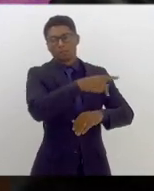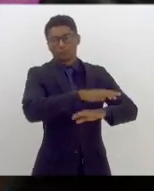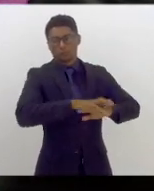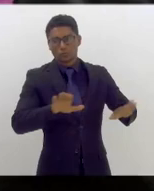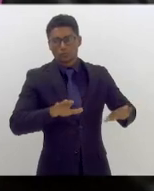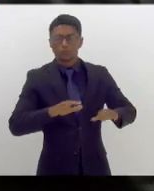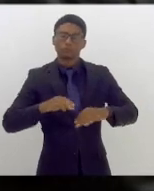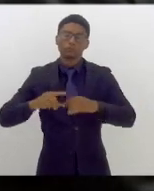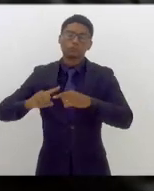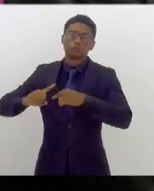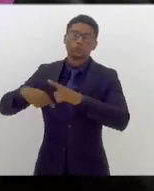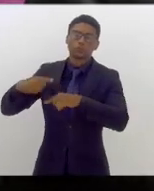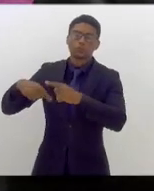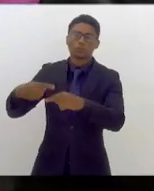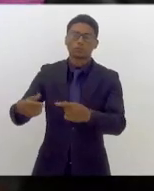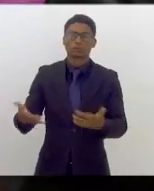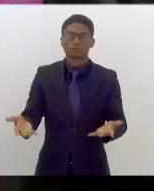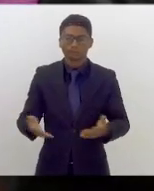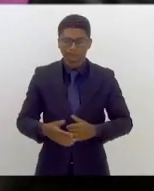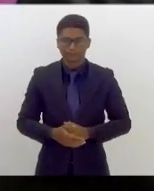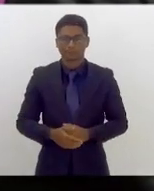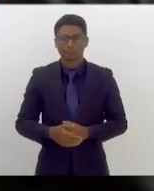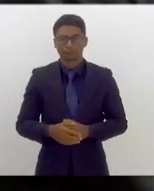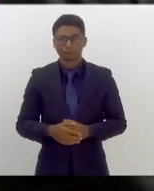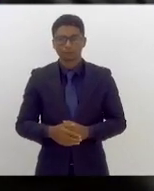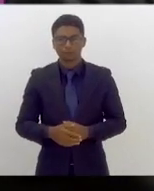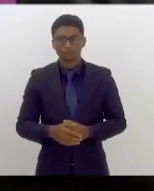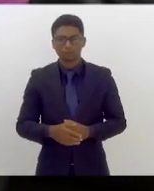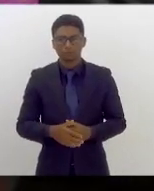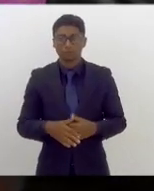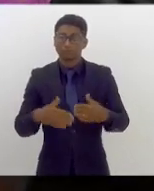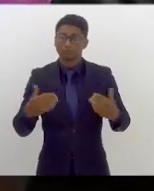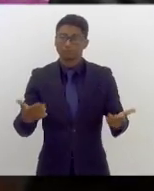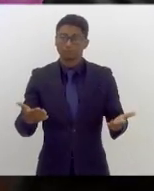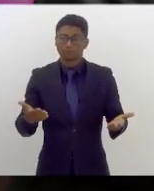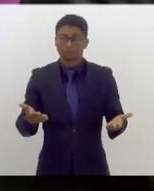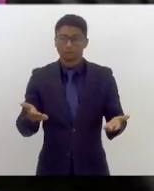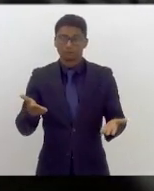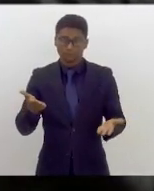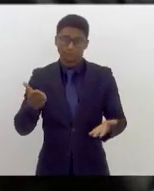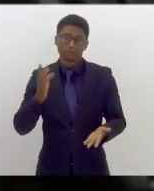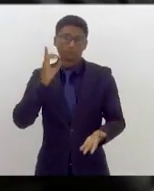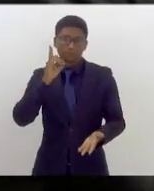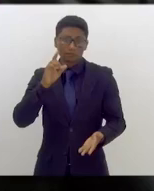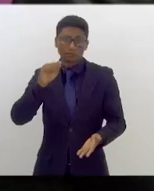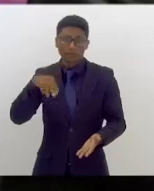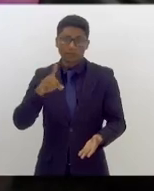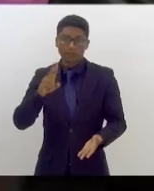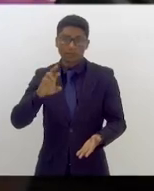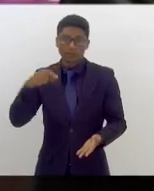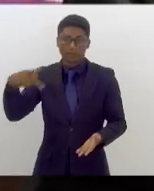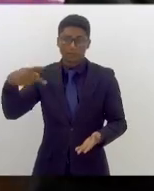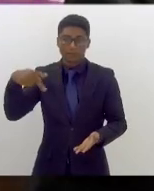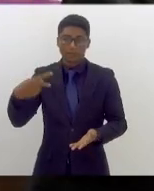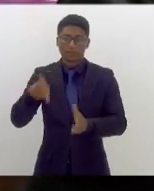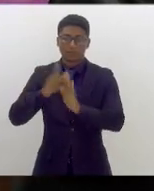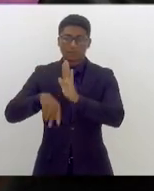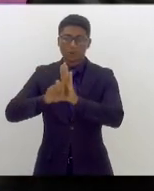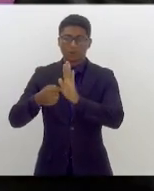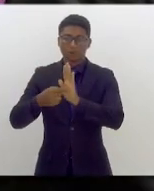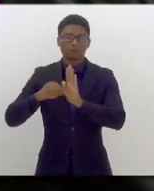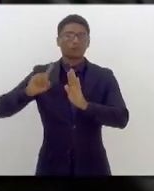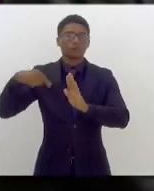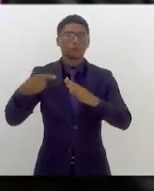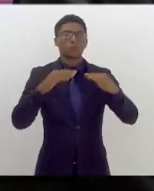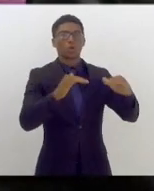posteriormente E é isso que Embasa o projeto Deputado André Correia o próprio Supremo